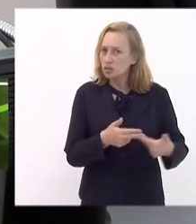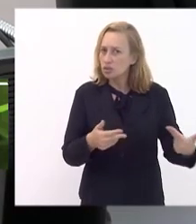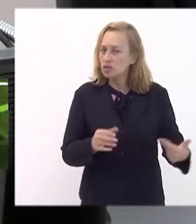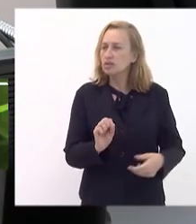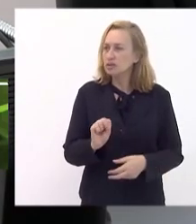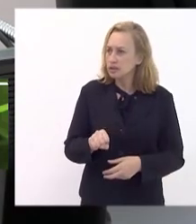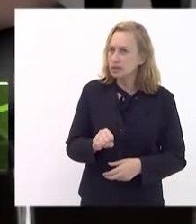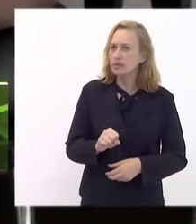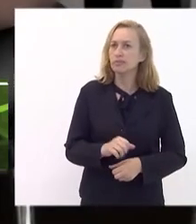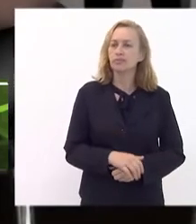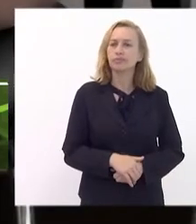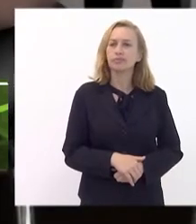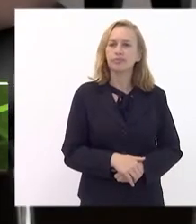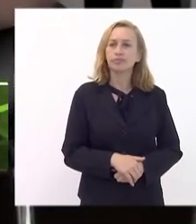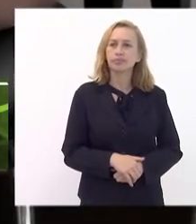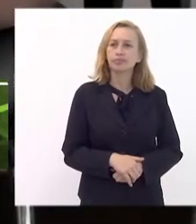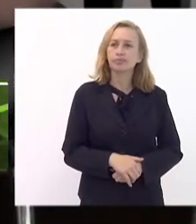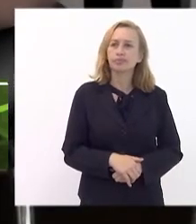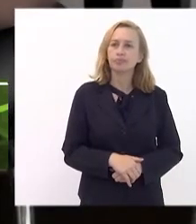e